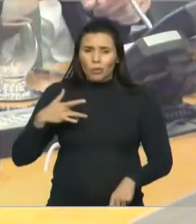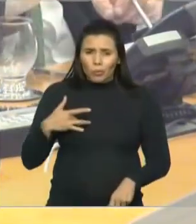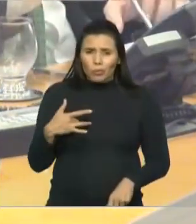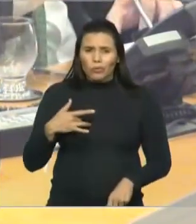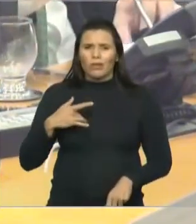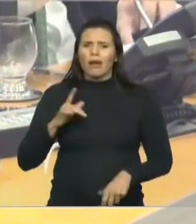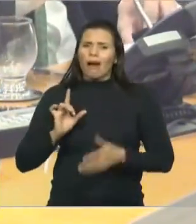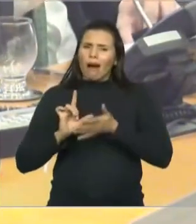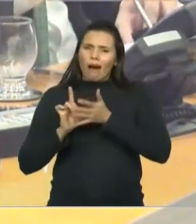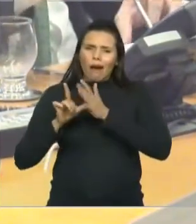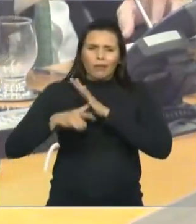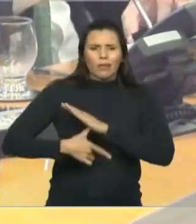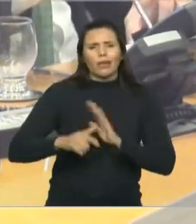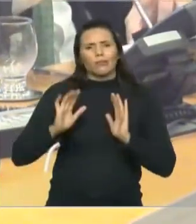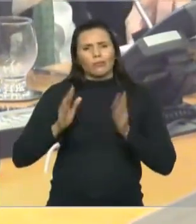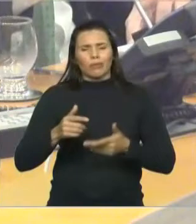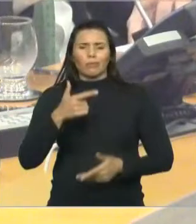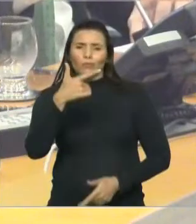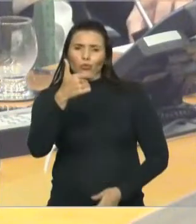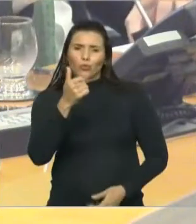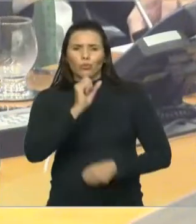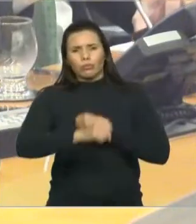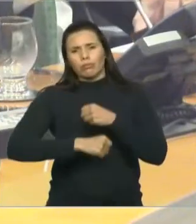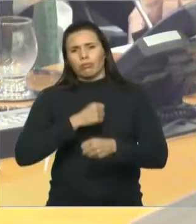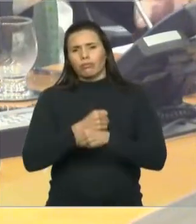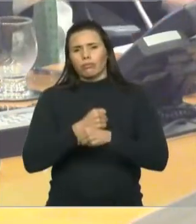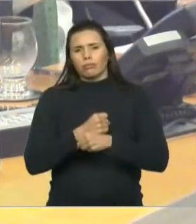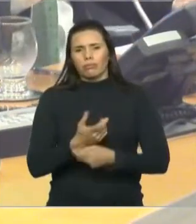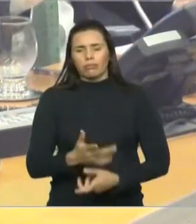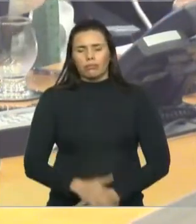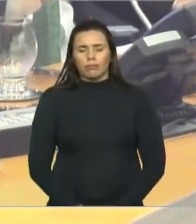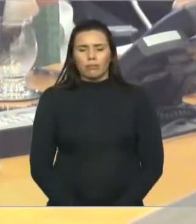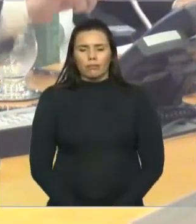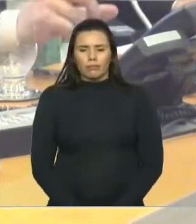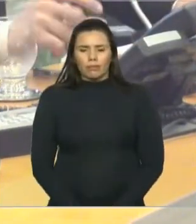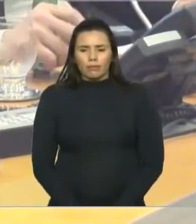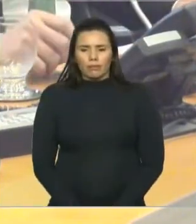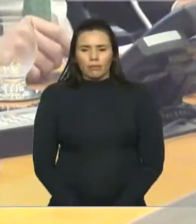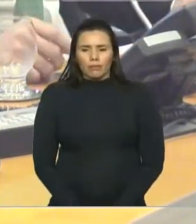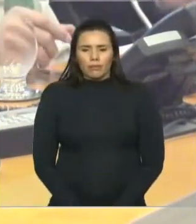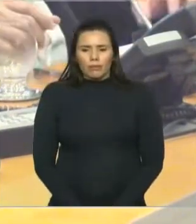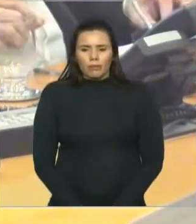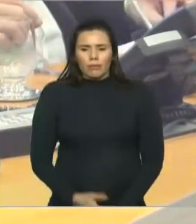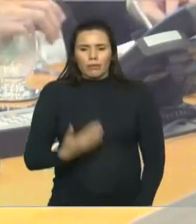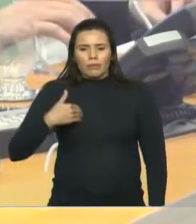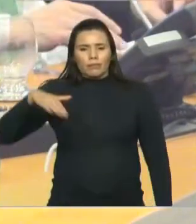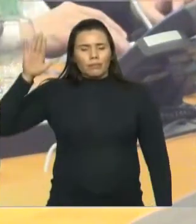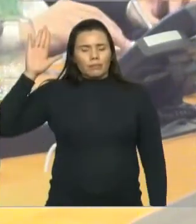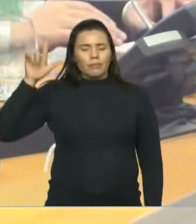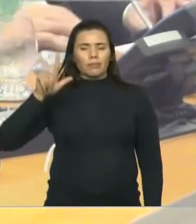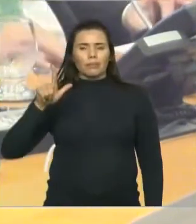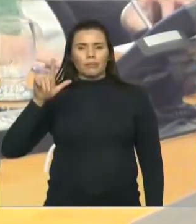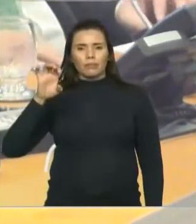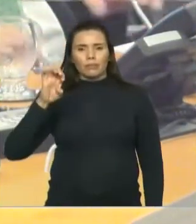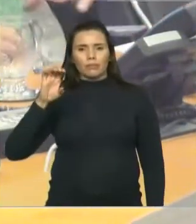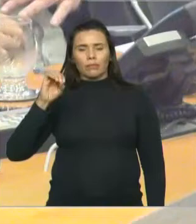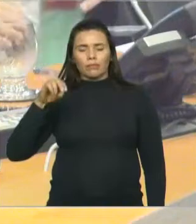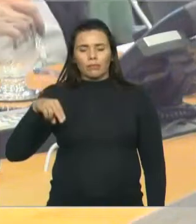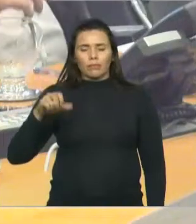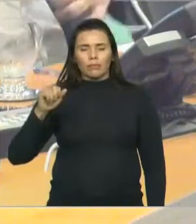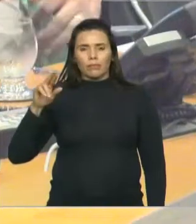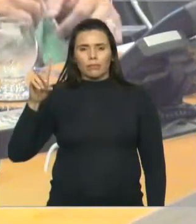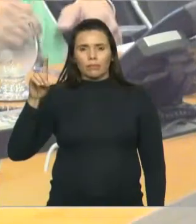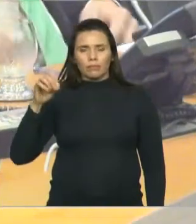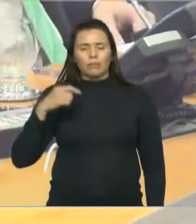Pela ordem, por favor, senhor Deputado Leonardo Sá. Eu gostaria aqui de